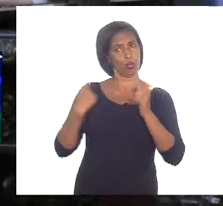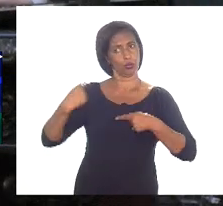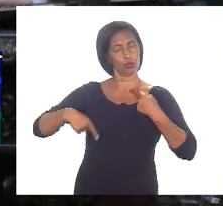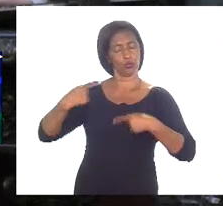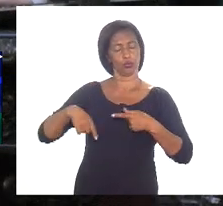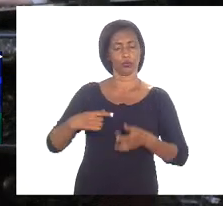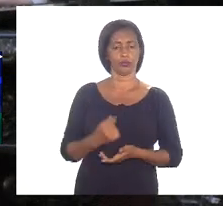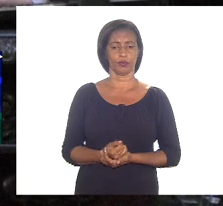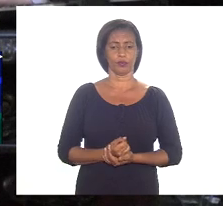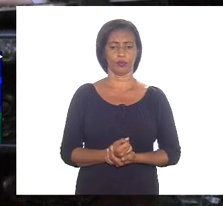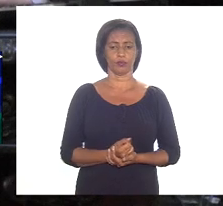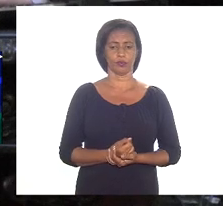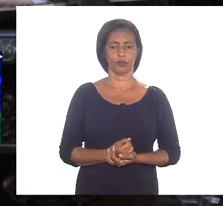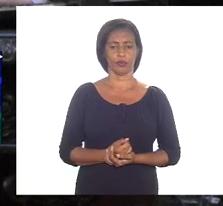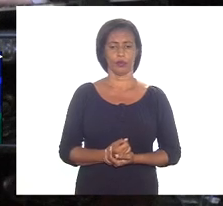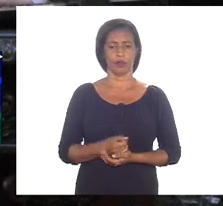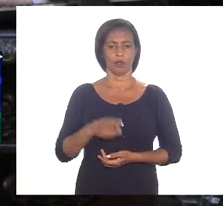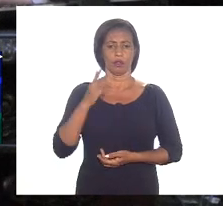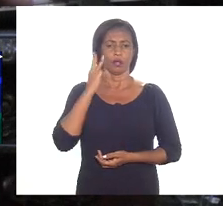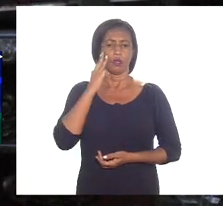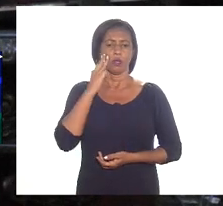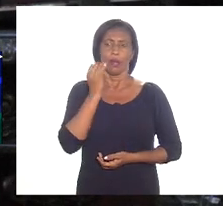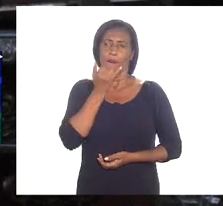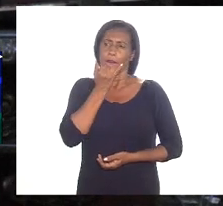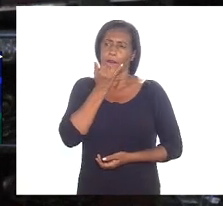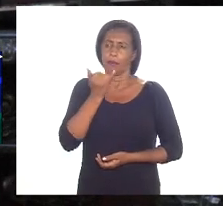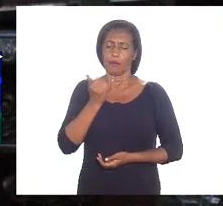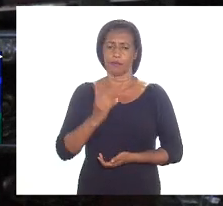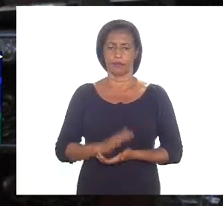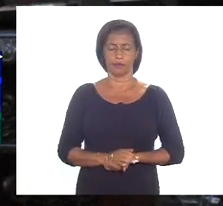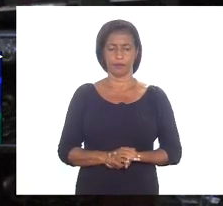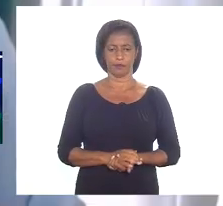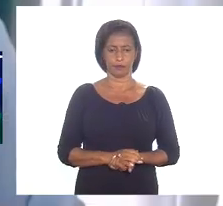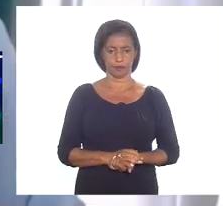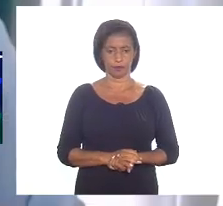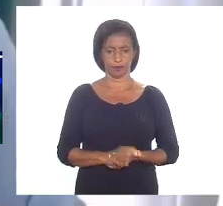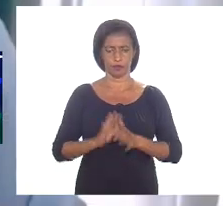antes porém questão de Deputado waldeck perdão a Valdete